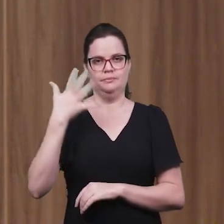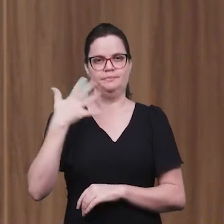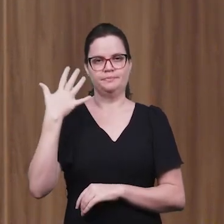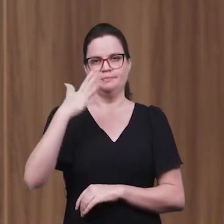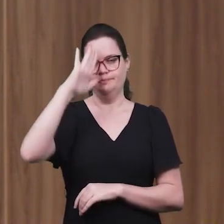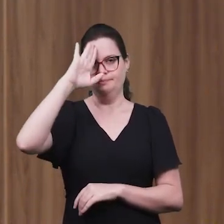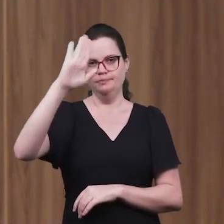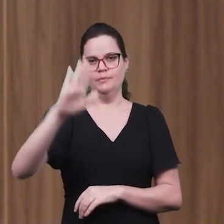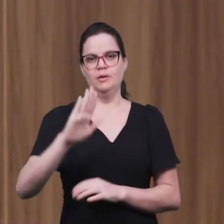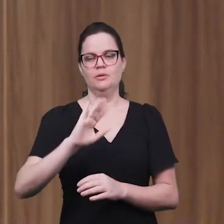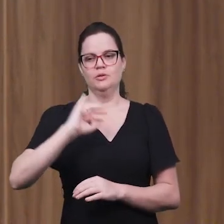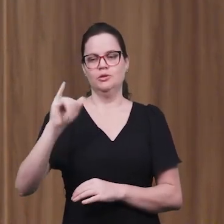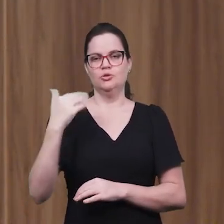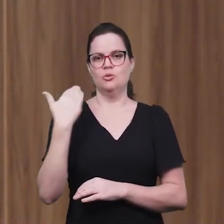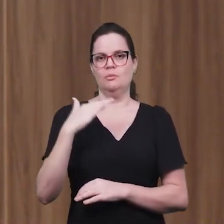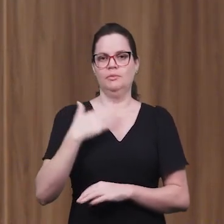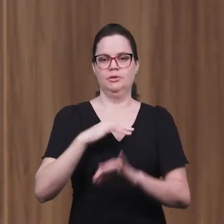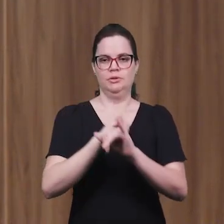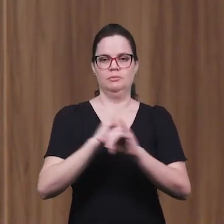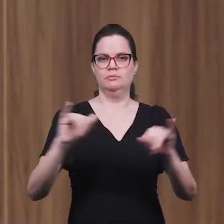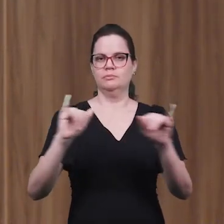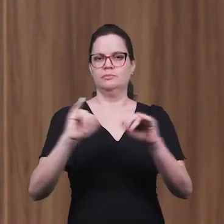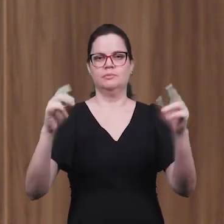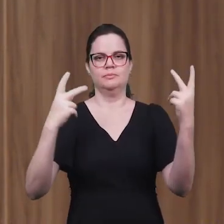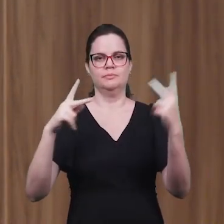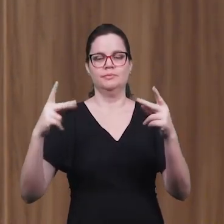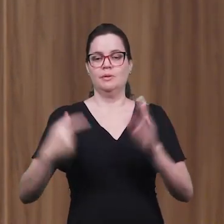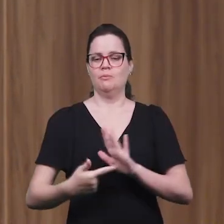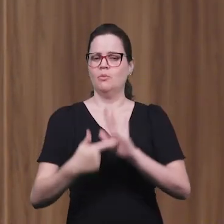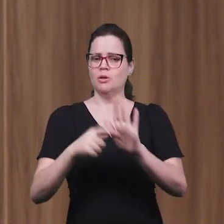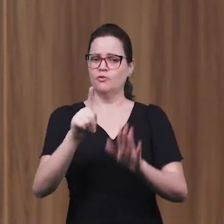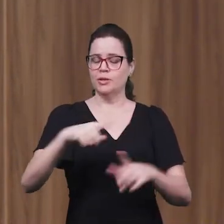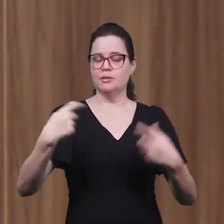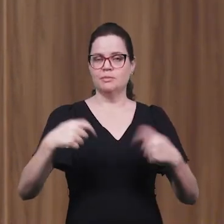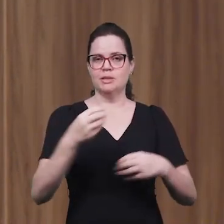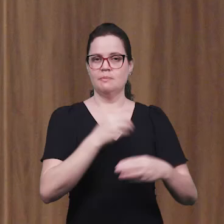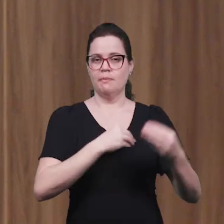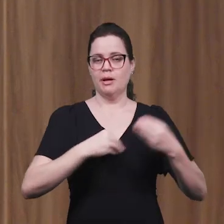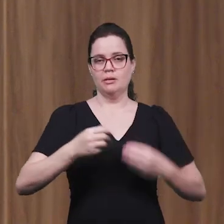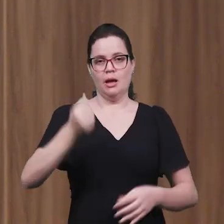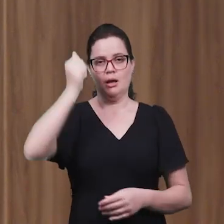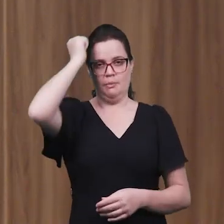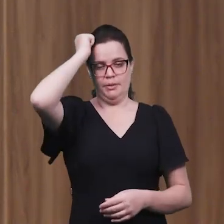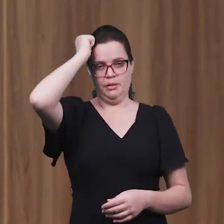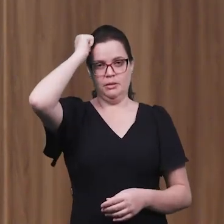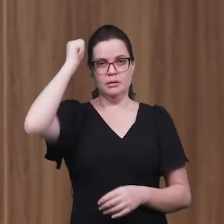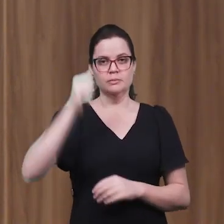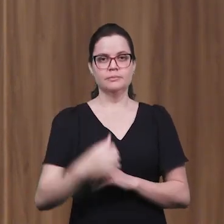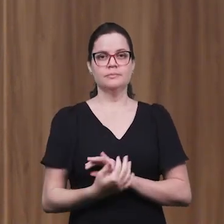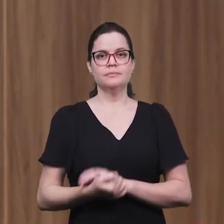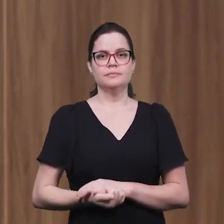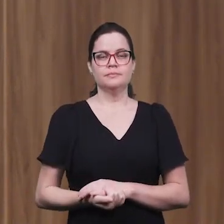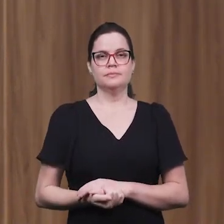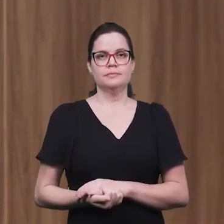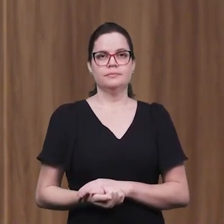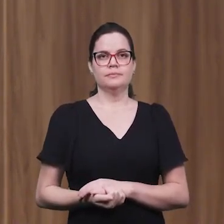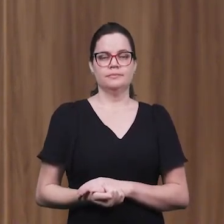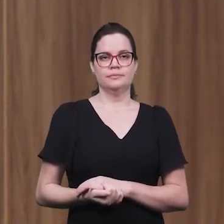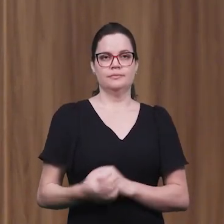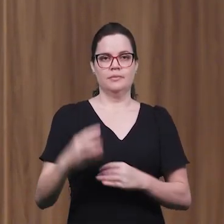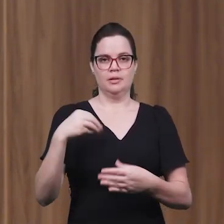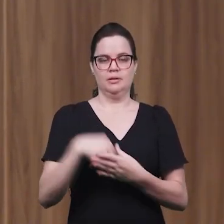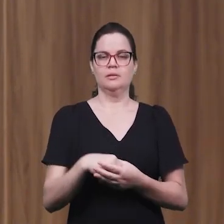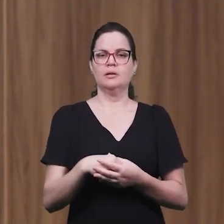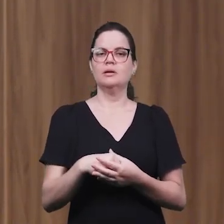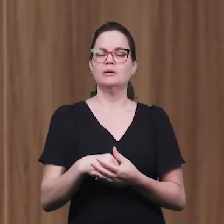Batista era arrependei-vos. Na tradução, na versão